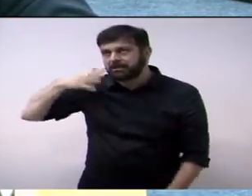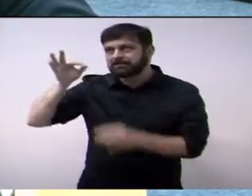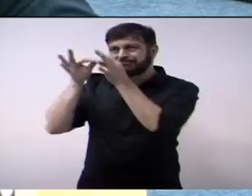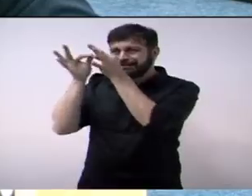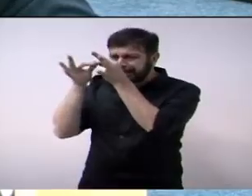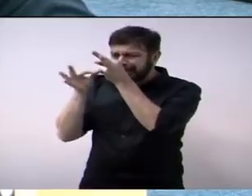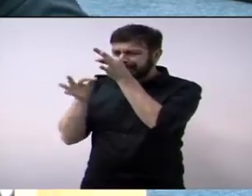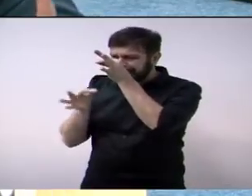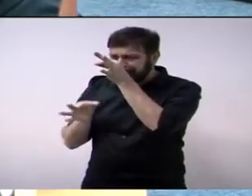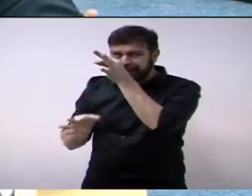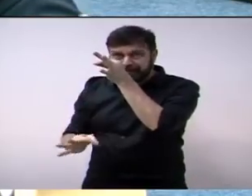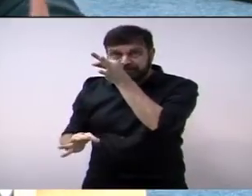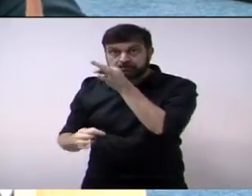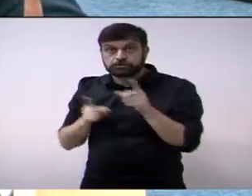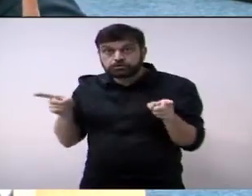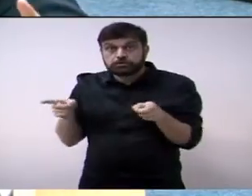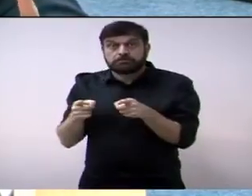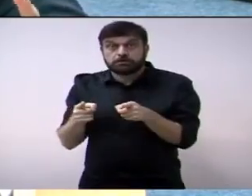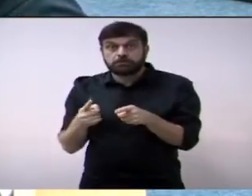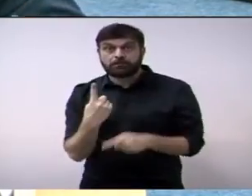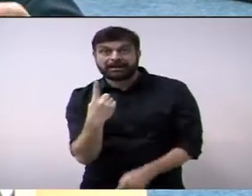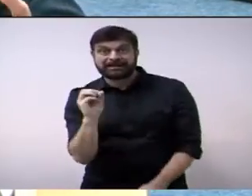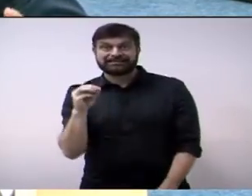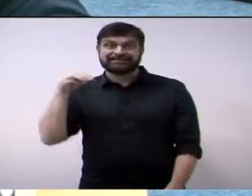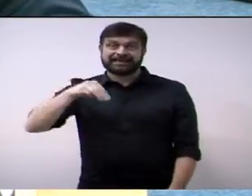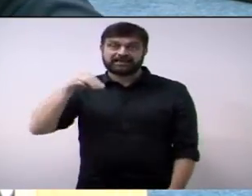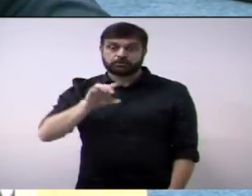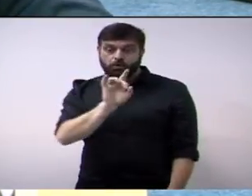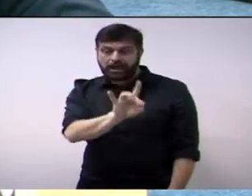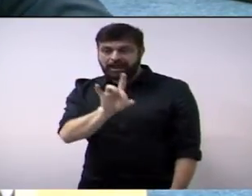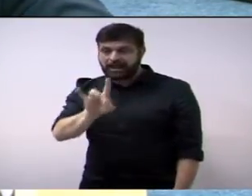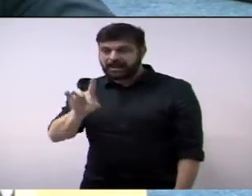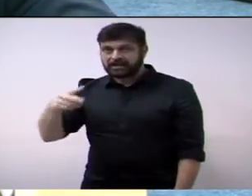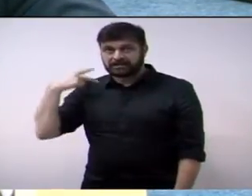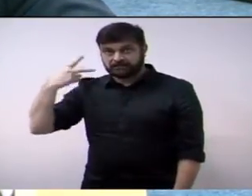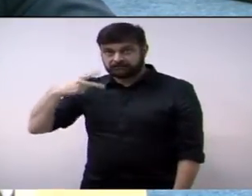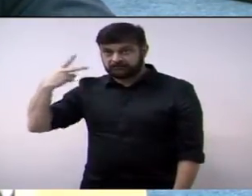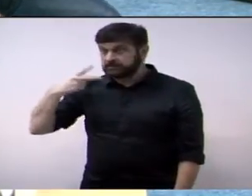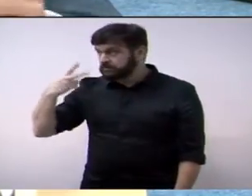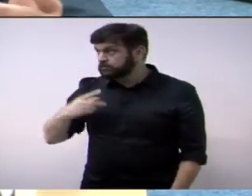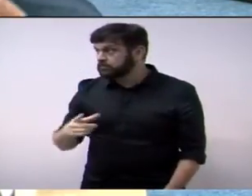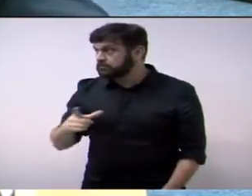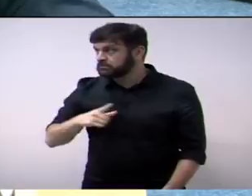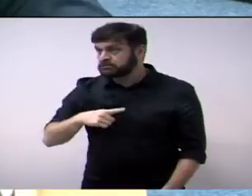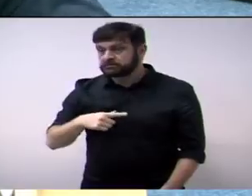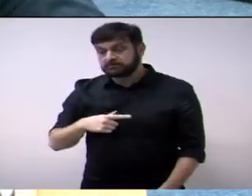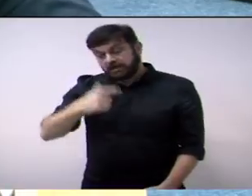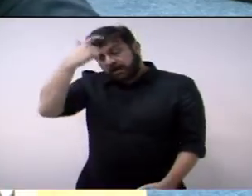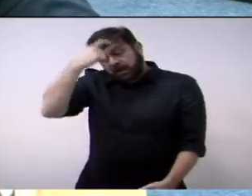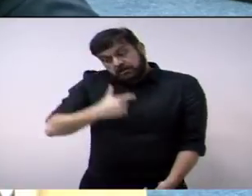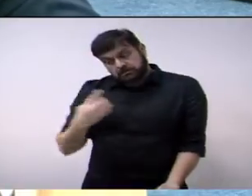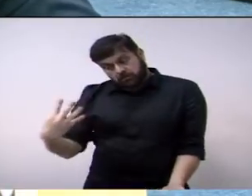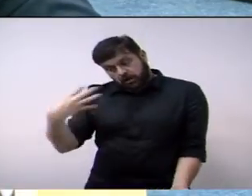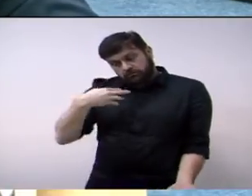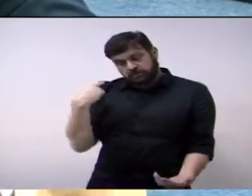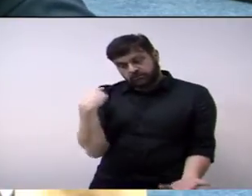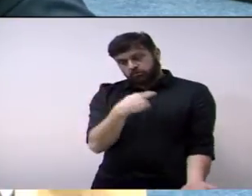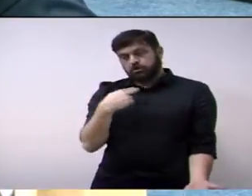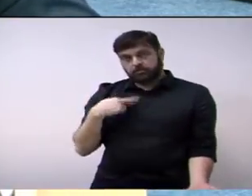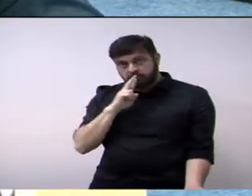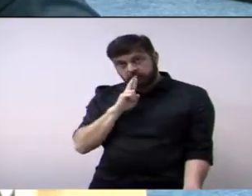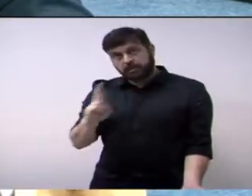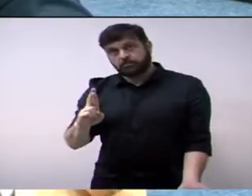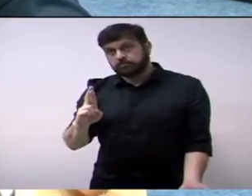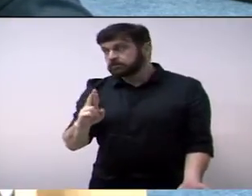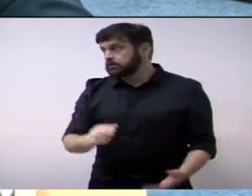horário que terminava a sessão, diminuiu a primeira parte de 15 minutos para 10 minutos, cedendo ainda quando for citado da continuidade. Então, não há justificativa